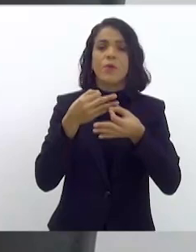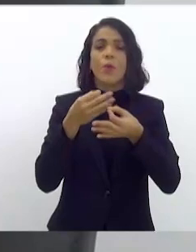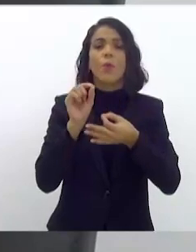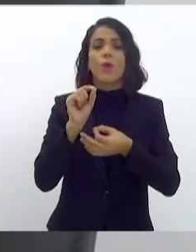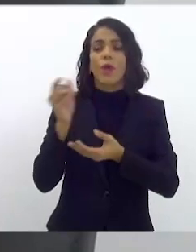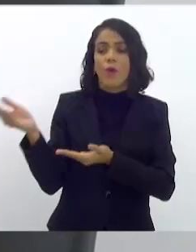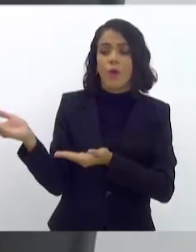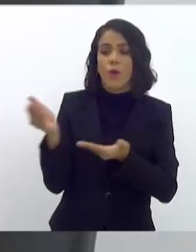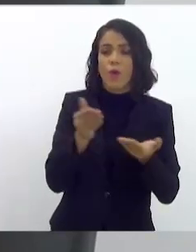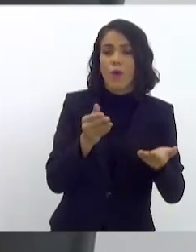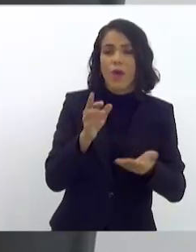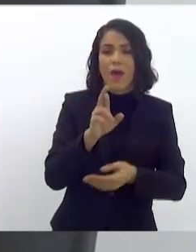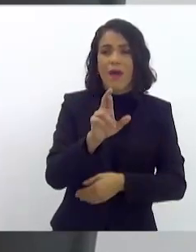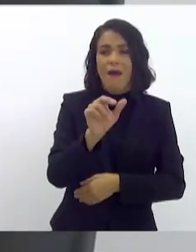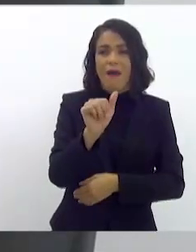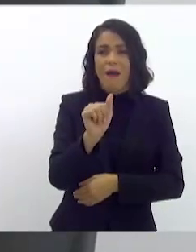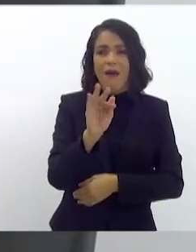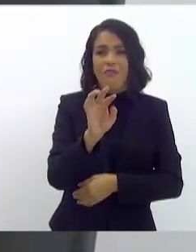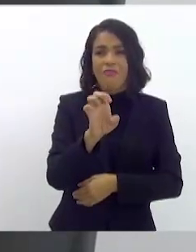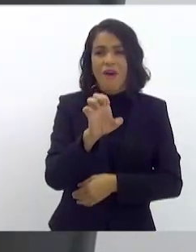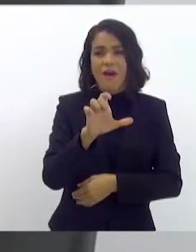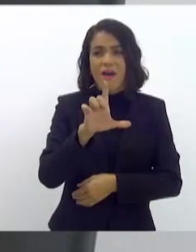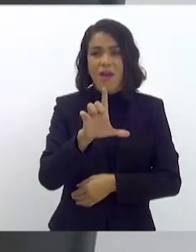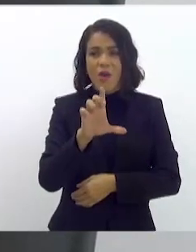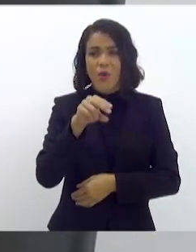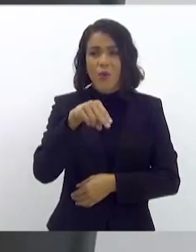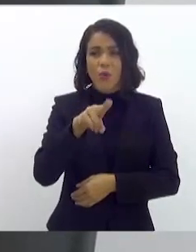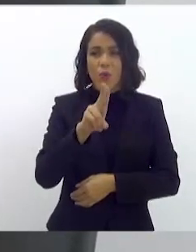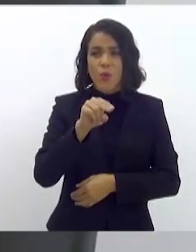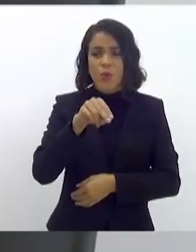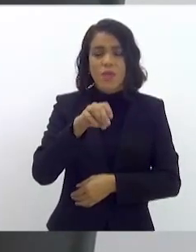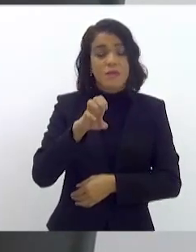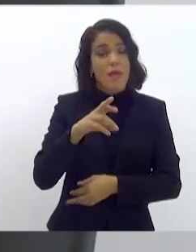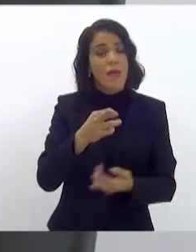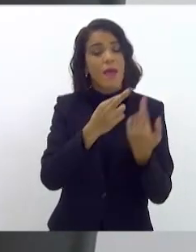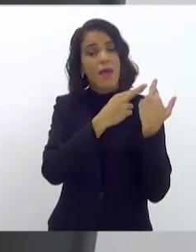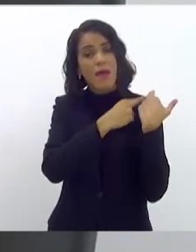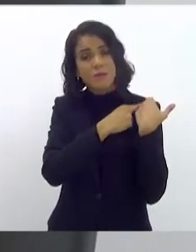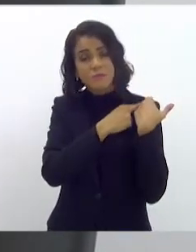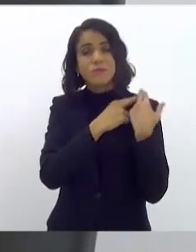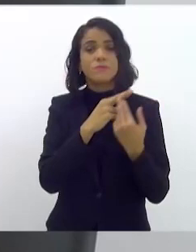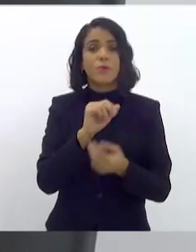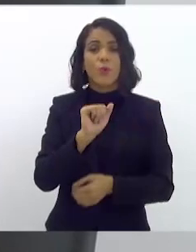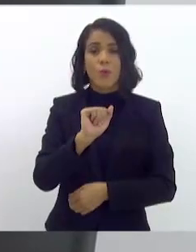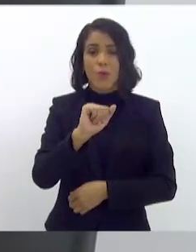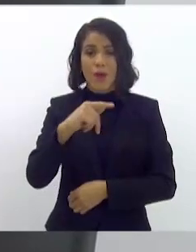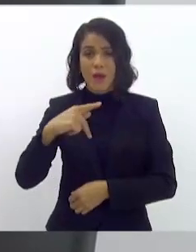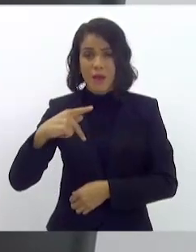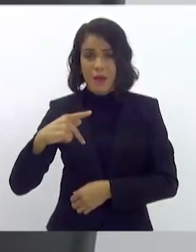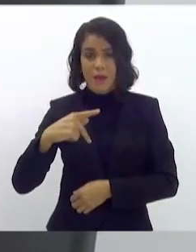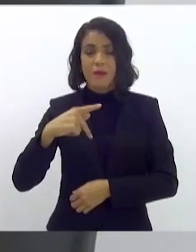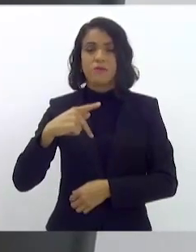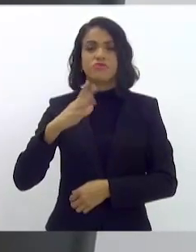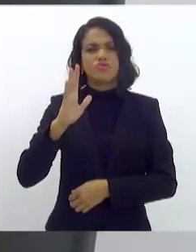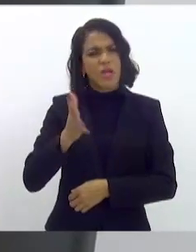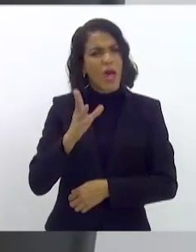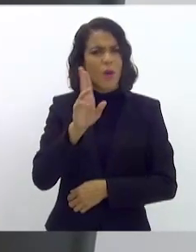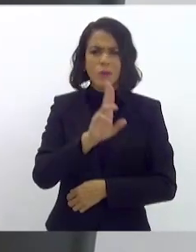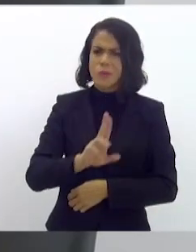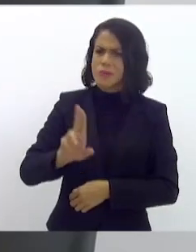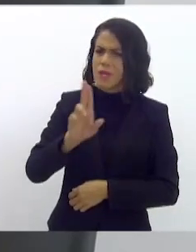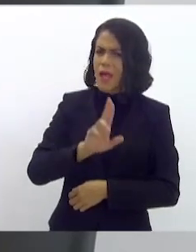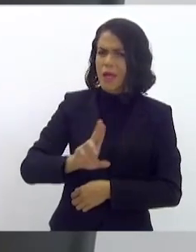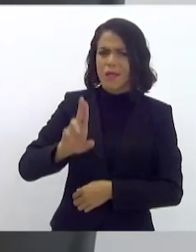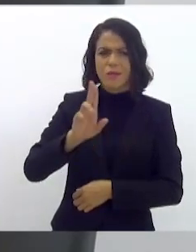o Rafael Nunes, acho que todos nós o conhecemos, e ele é responsável por um aplicativo que já é hoje utilizado